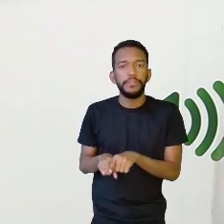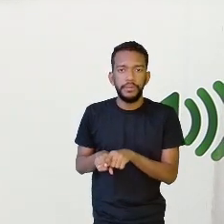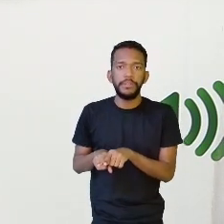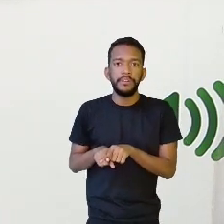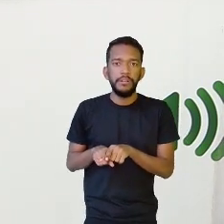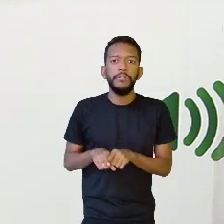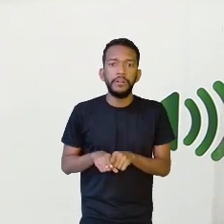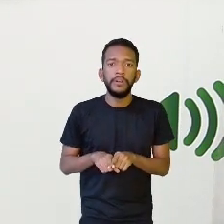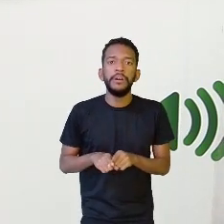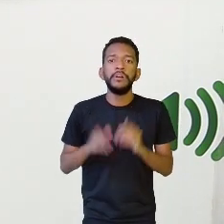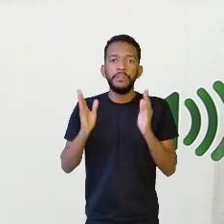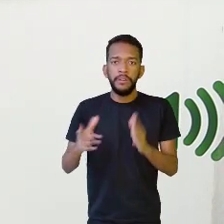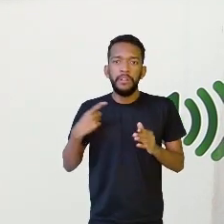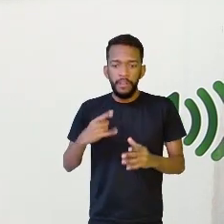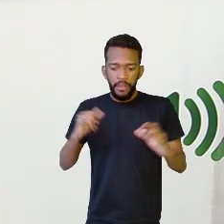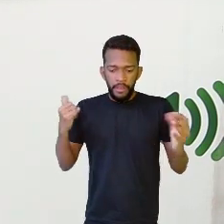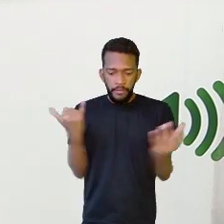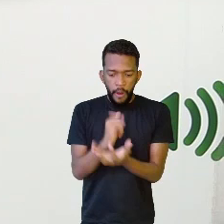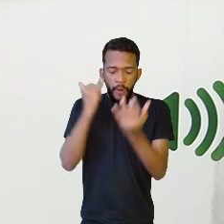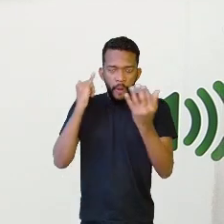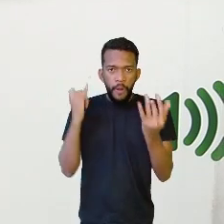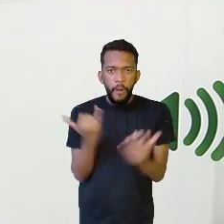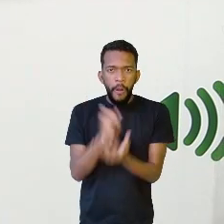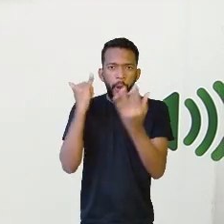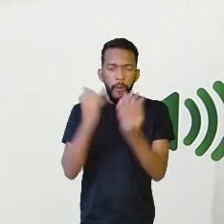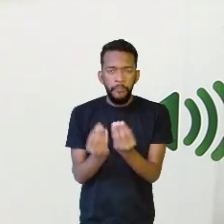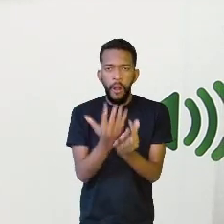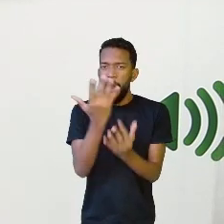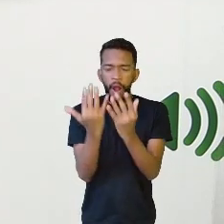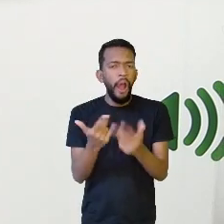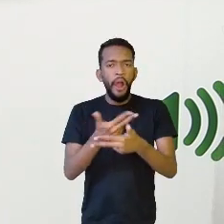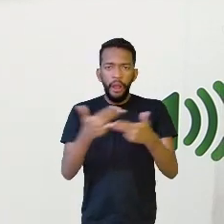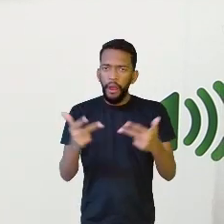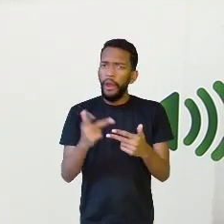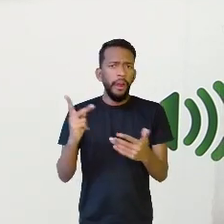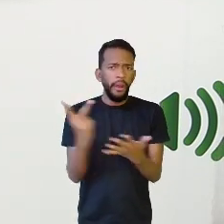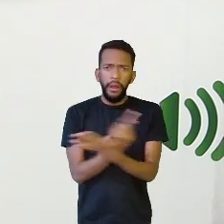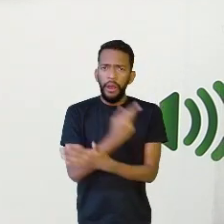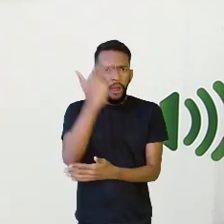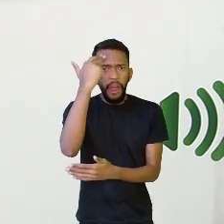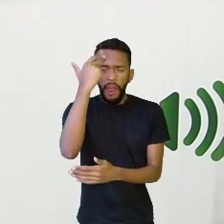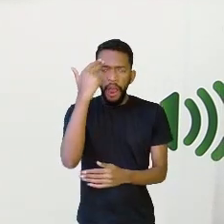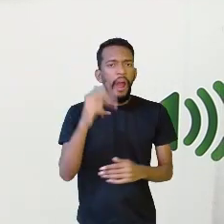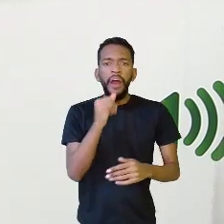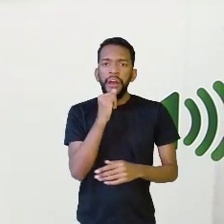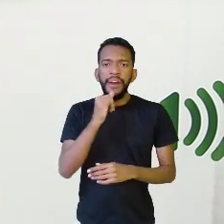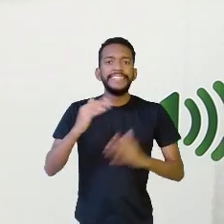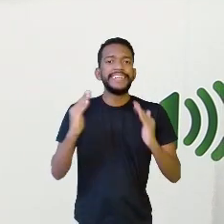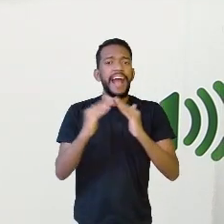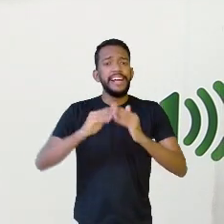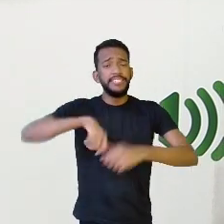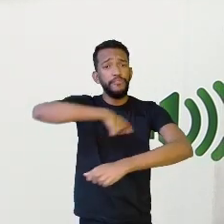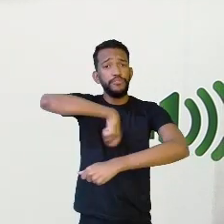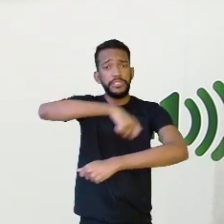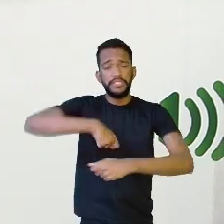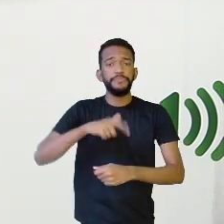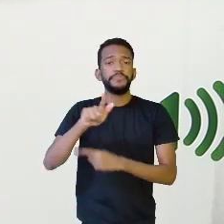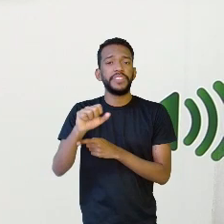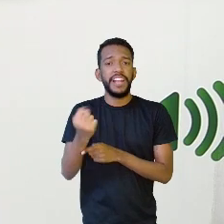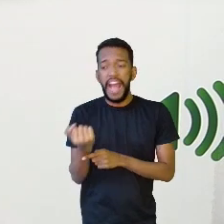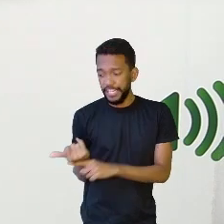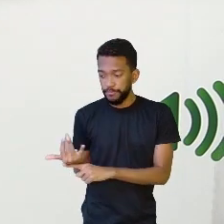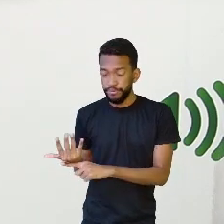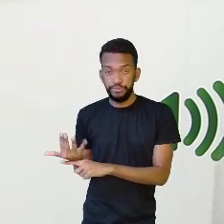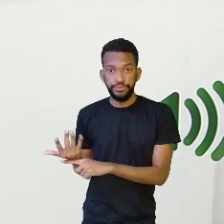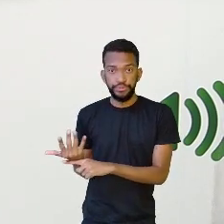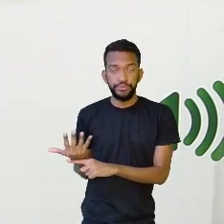situações onde a combustão ela acontece. E esse é um exemplo, o fogão. o gás de cozinha altamente